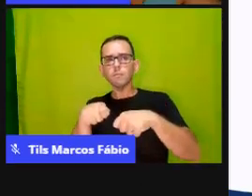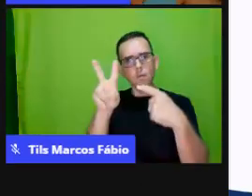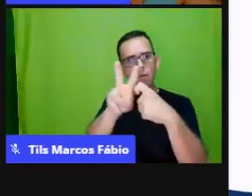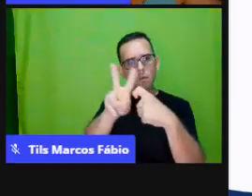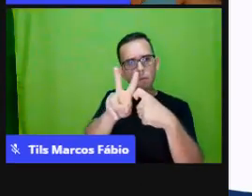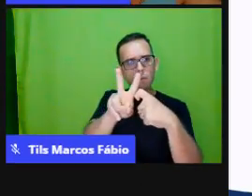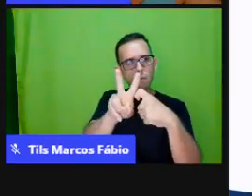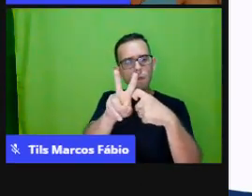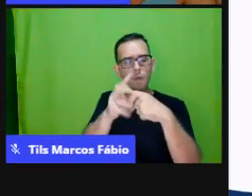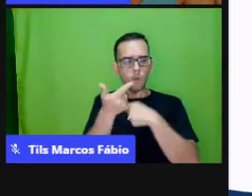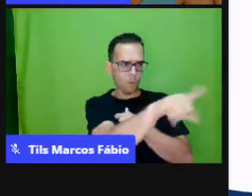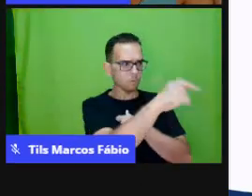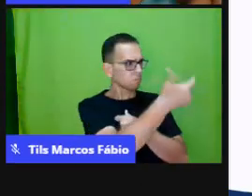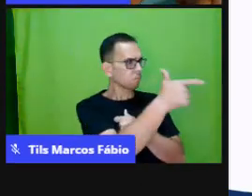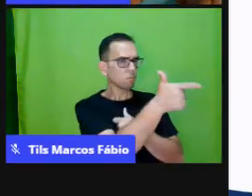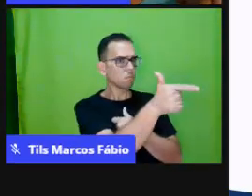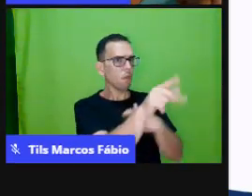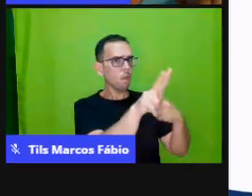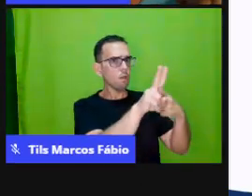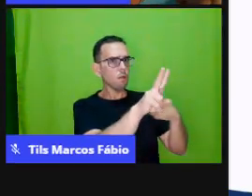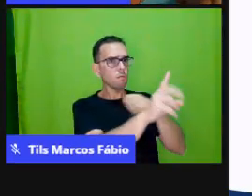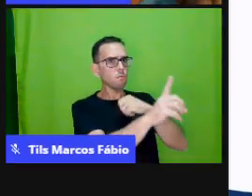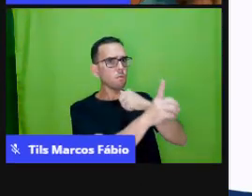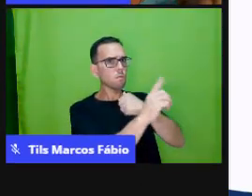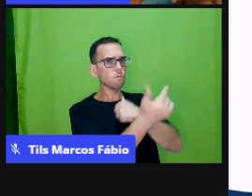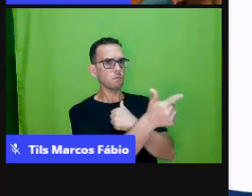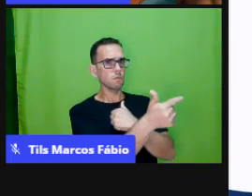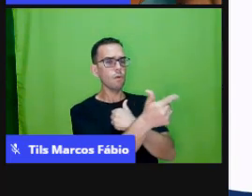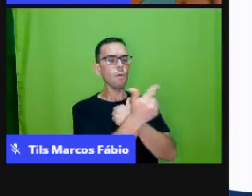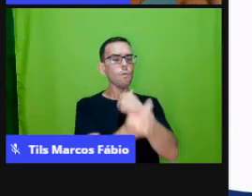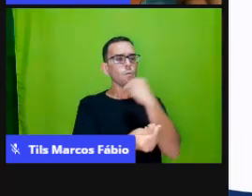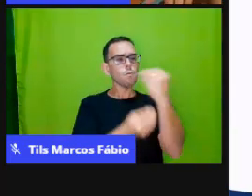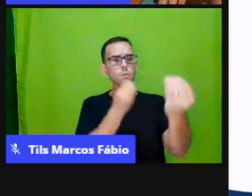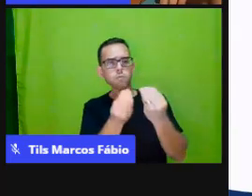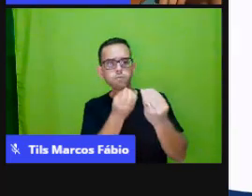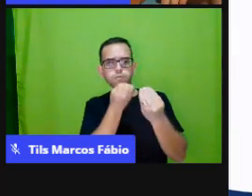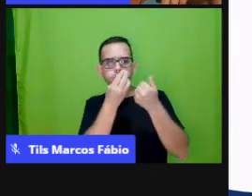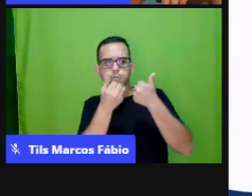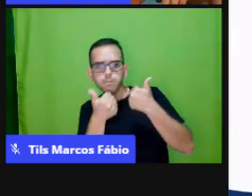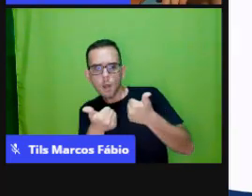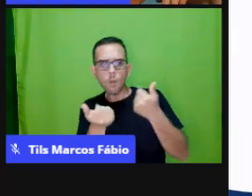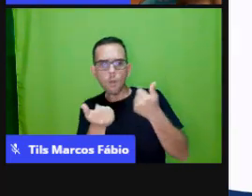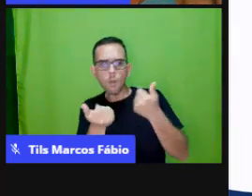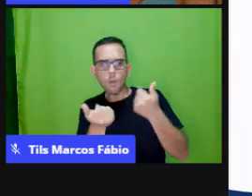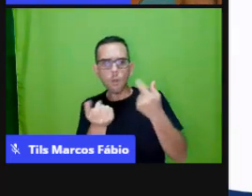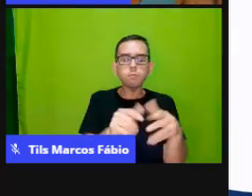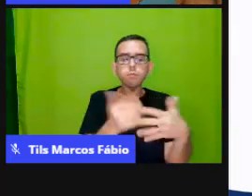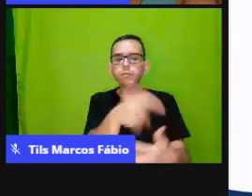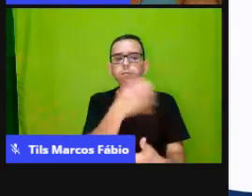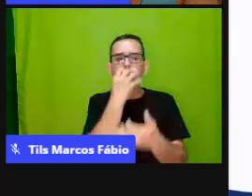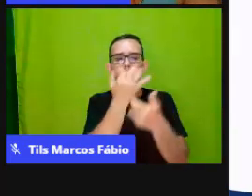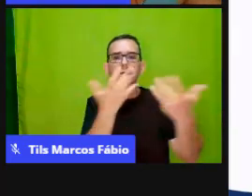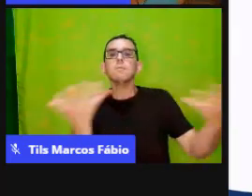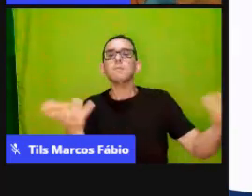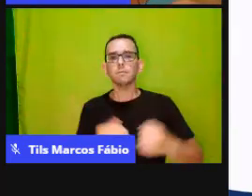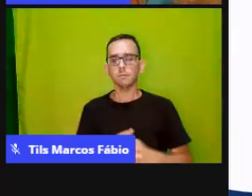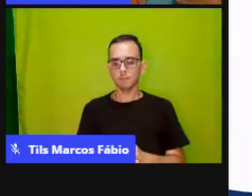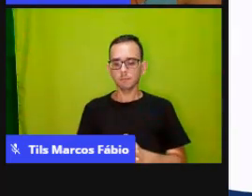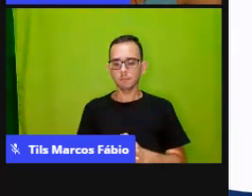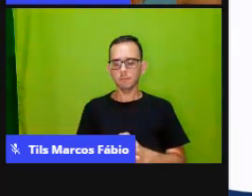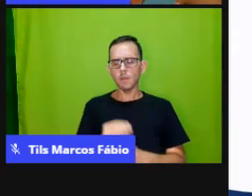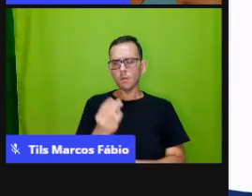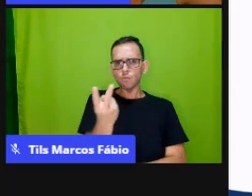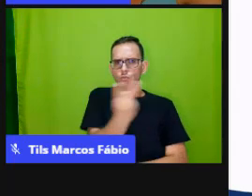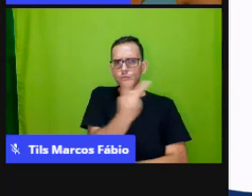veterinária. Então, qual é a situação de bem-estar desses animais? Passo próximo, por favor. Ambos estão com